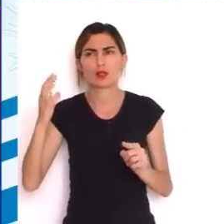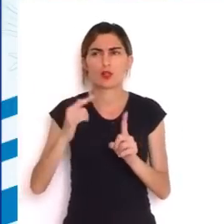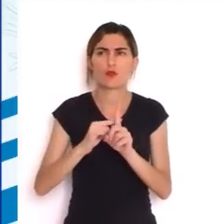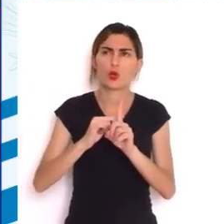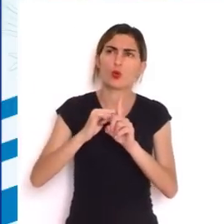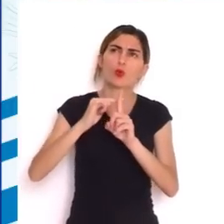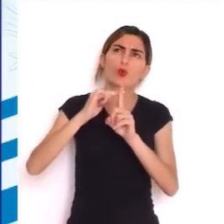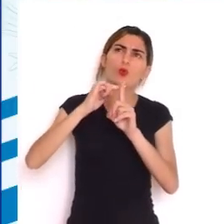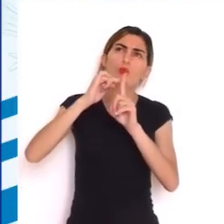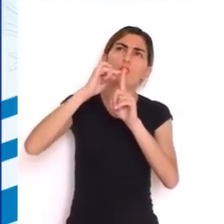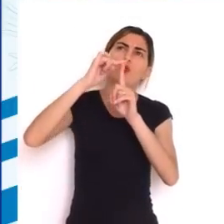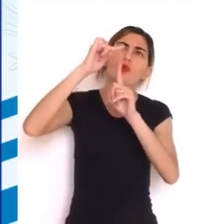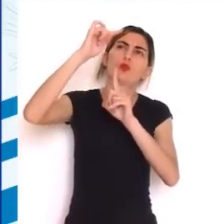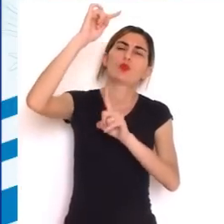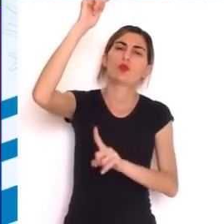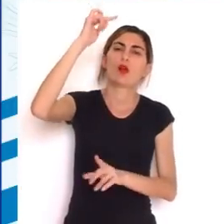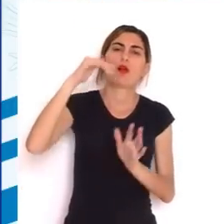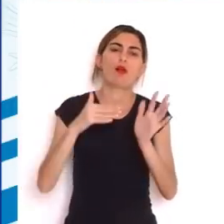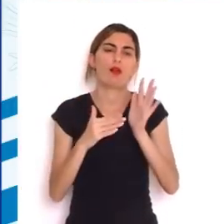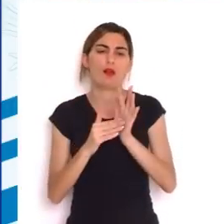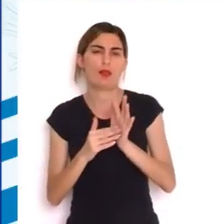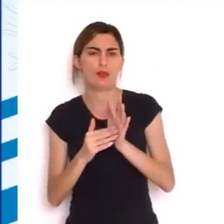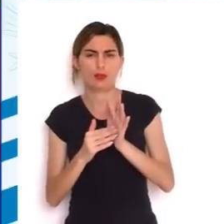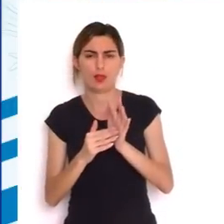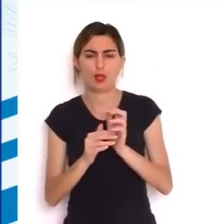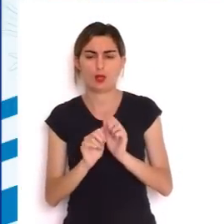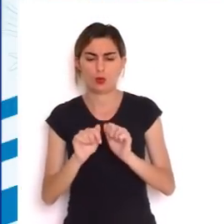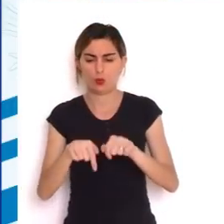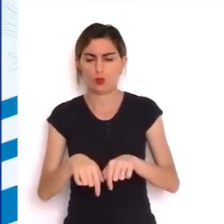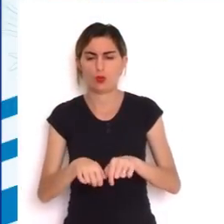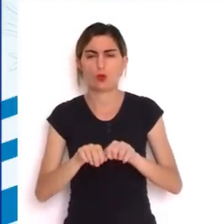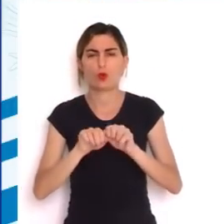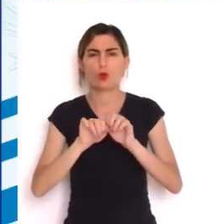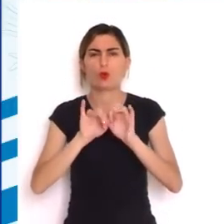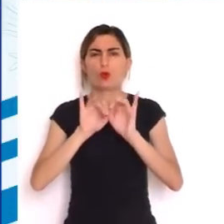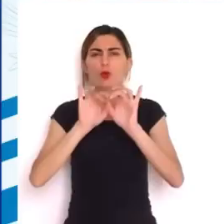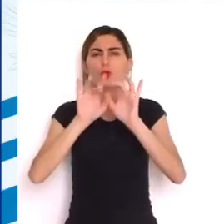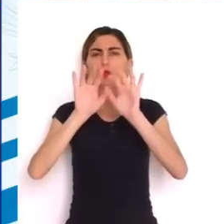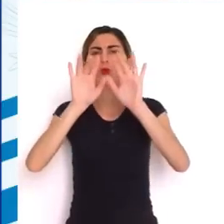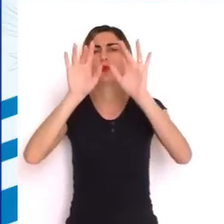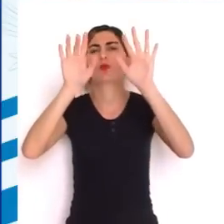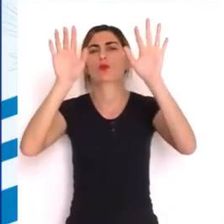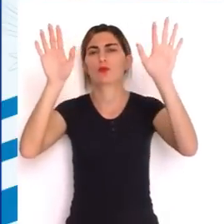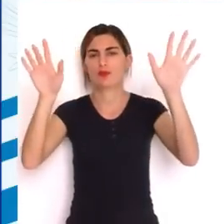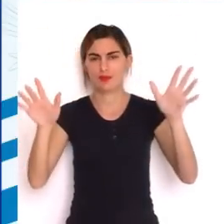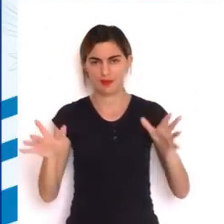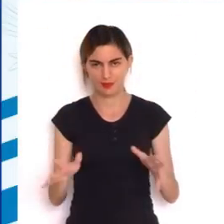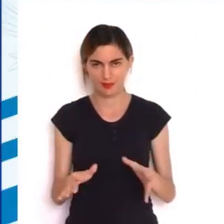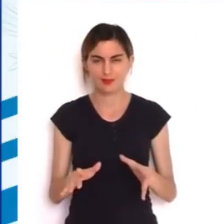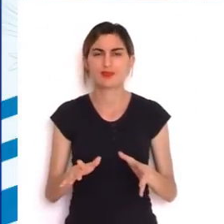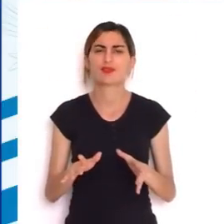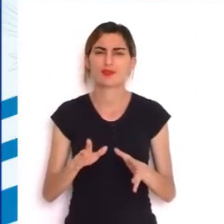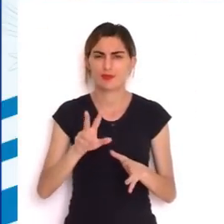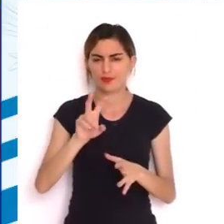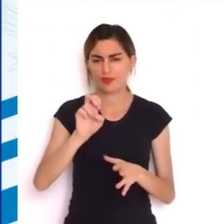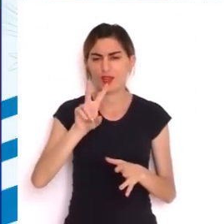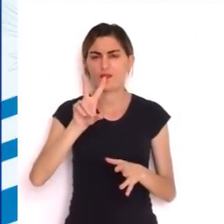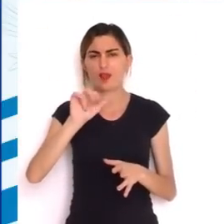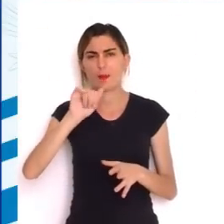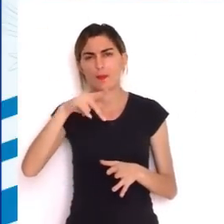vai aumentar, aumentar, aumentar, até sair do estado líquido para o estado gasoso, através